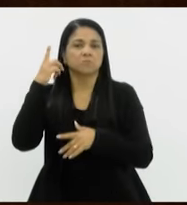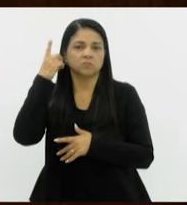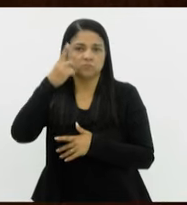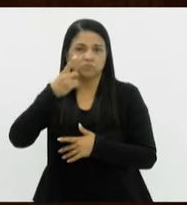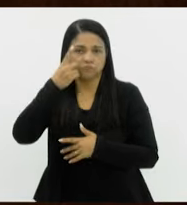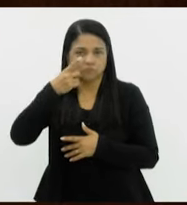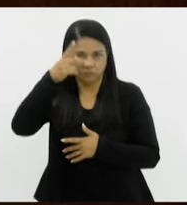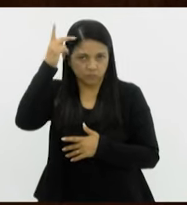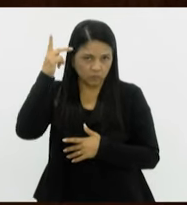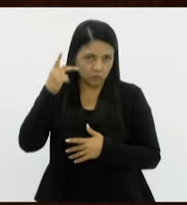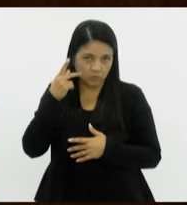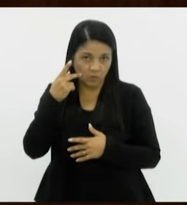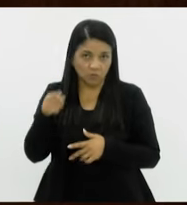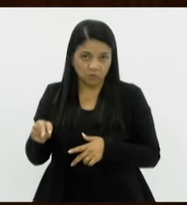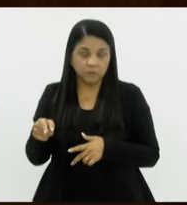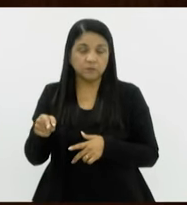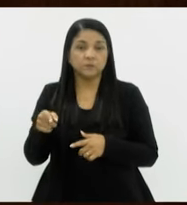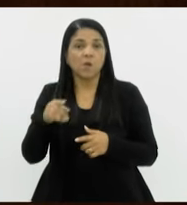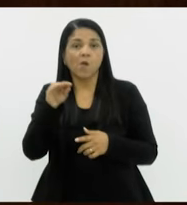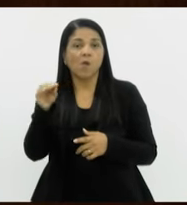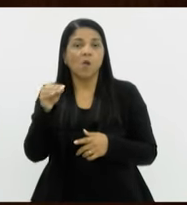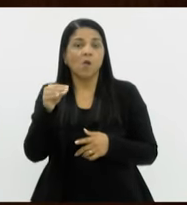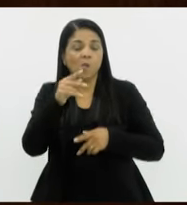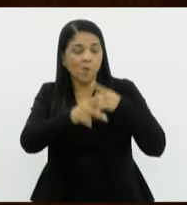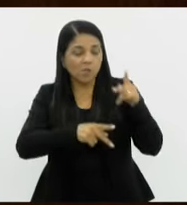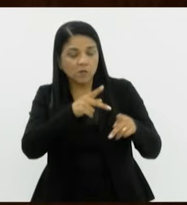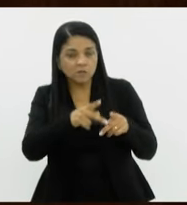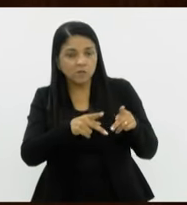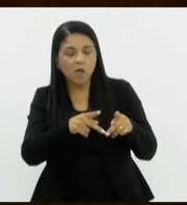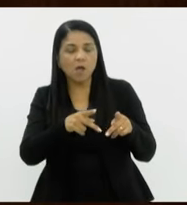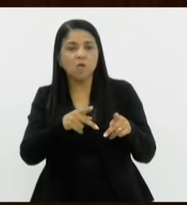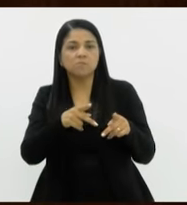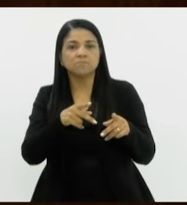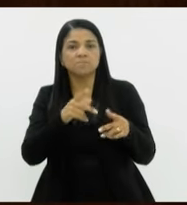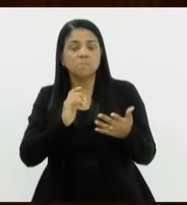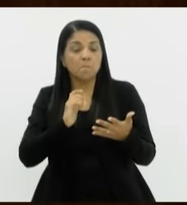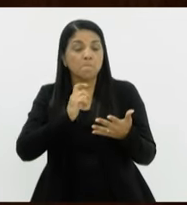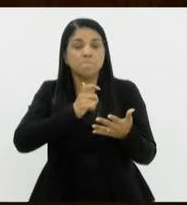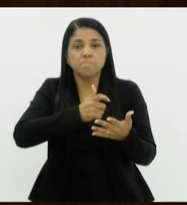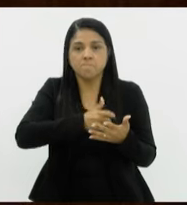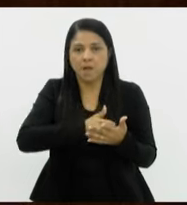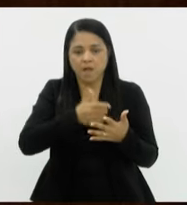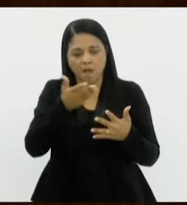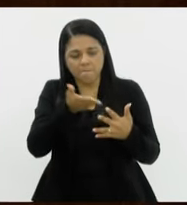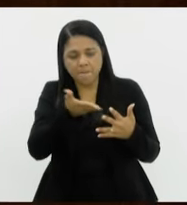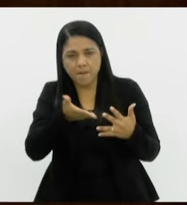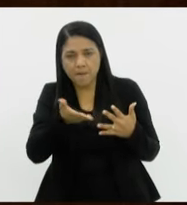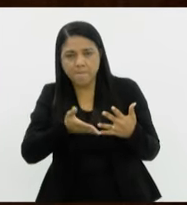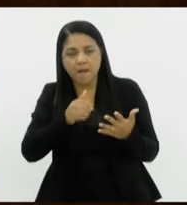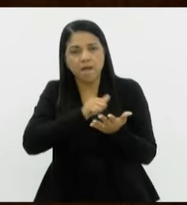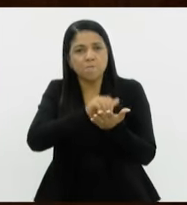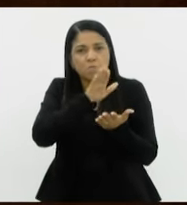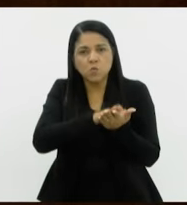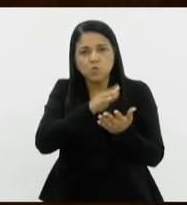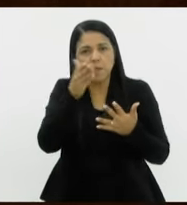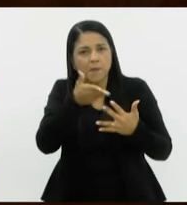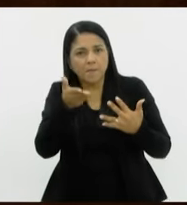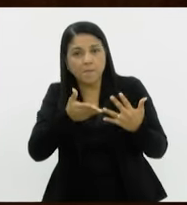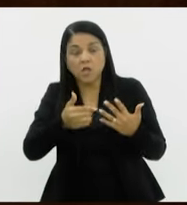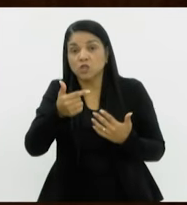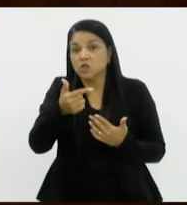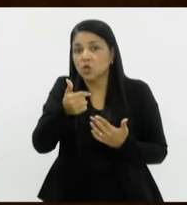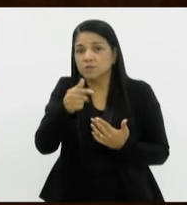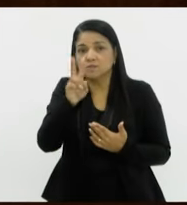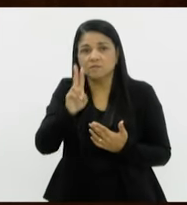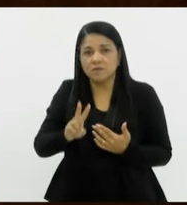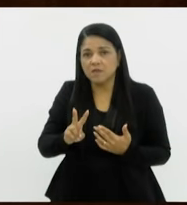o povo vai ter a oportunidade de pegar os seus débitos ali de IPVA, né, de multa, parcelar em 12 vezes, colocar seu